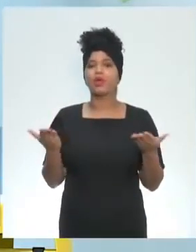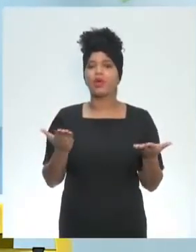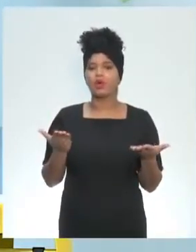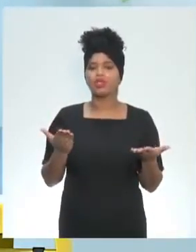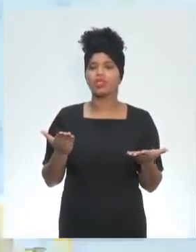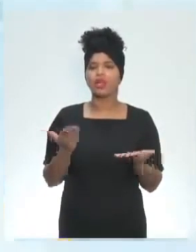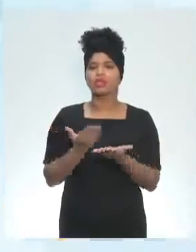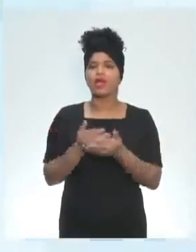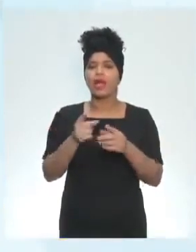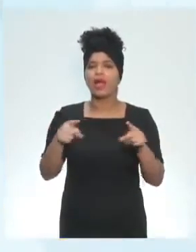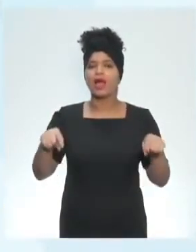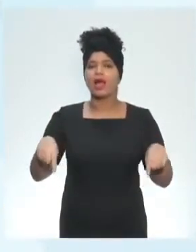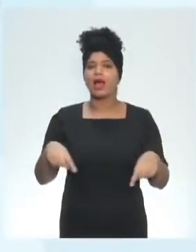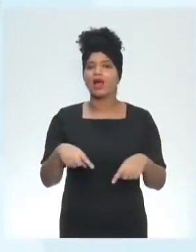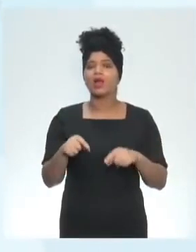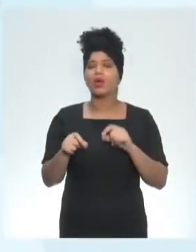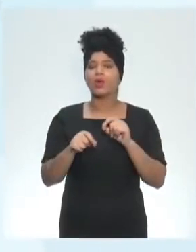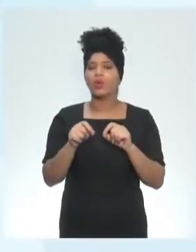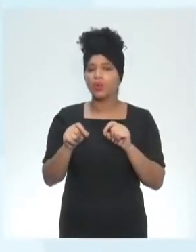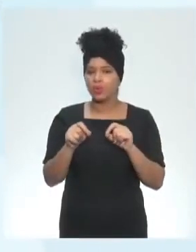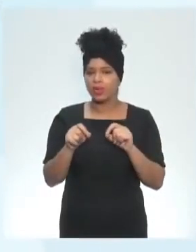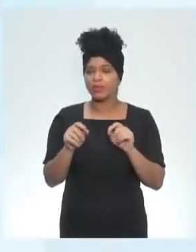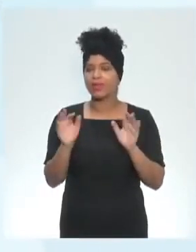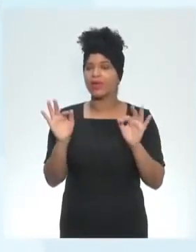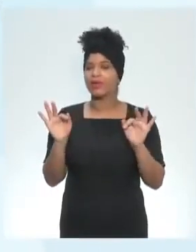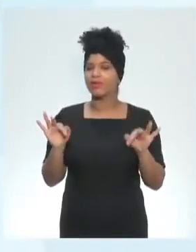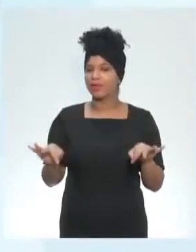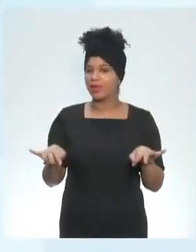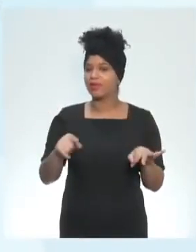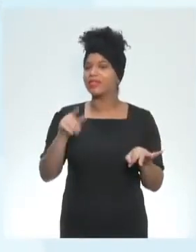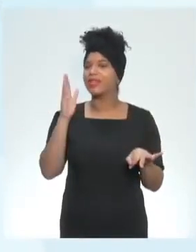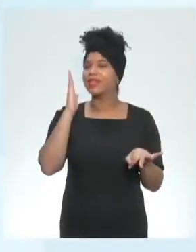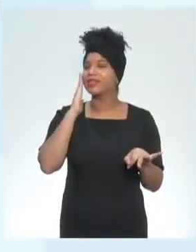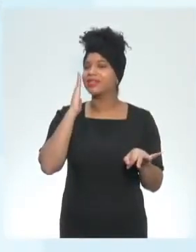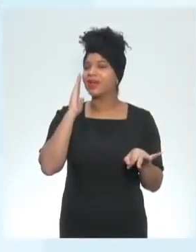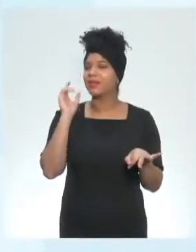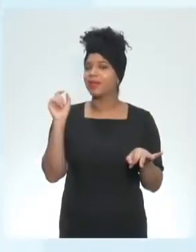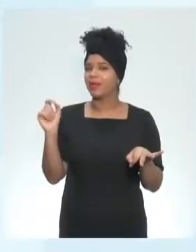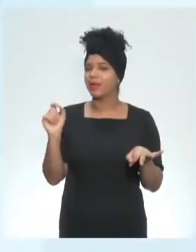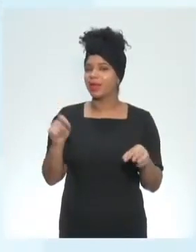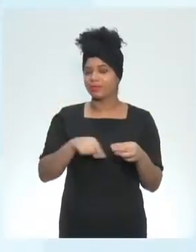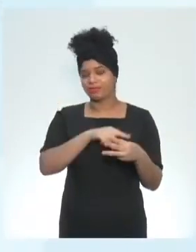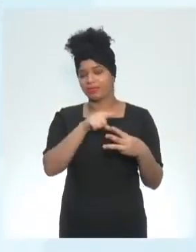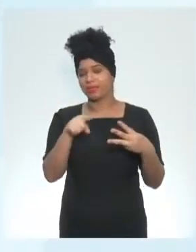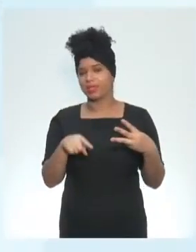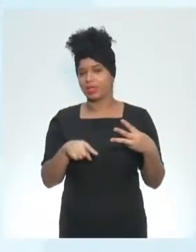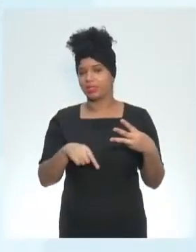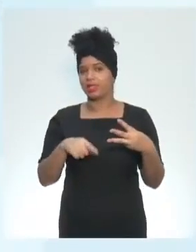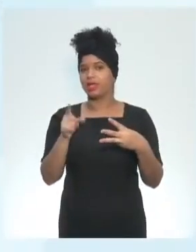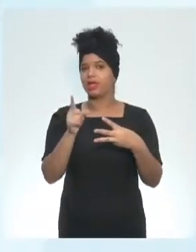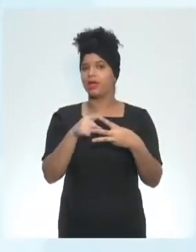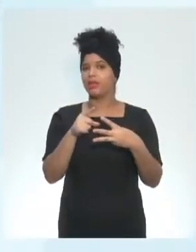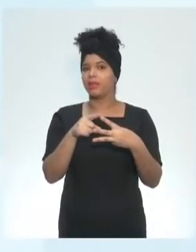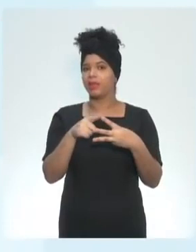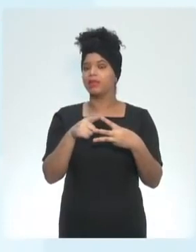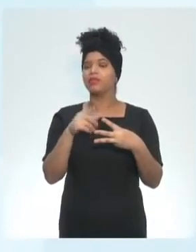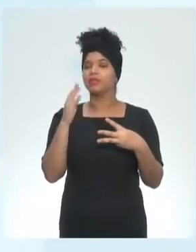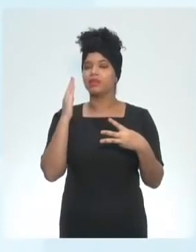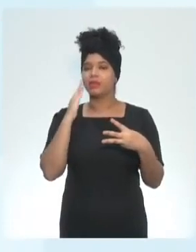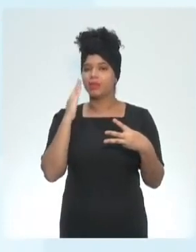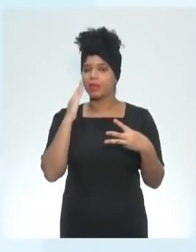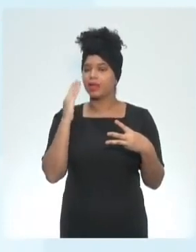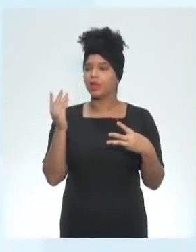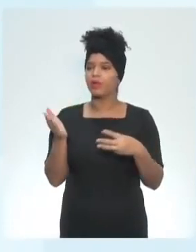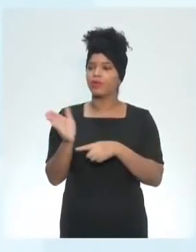anda os das classes que irão desenvolver aí eu tiro ao final e os alunos serão capazes de Tokyo Bauru foi verticais os moves